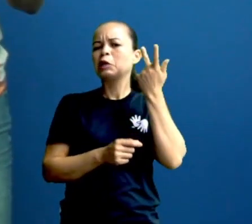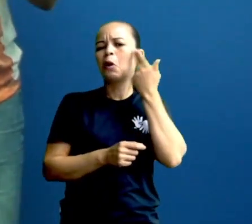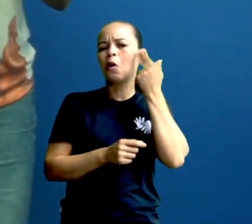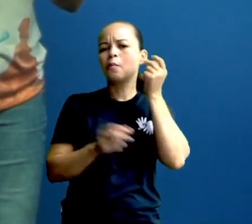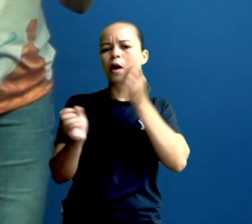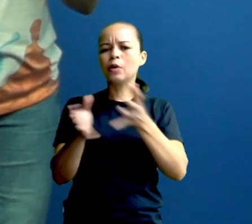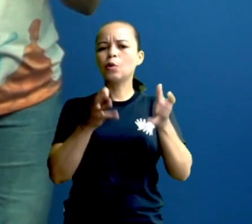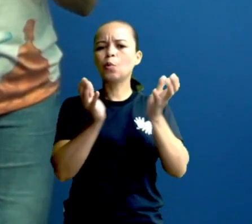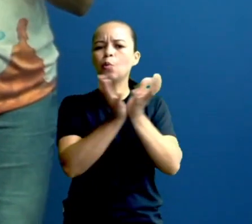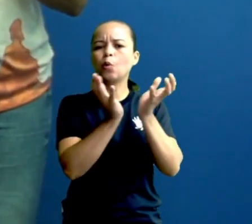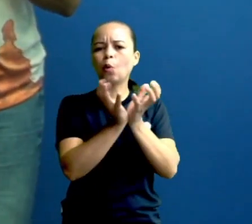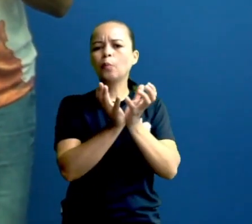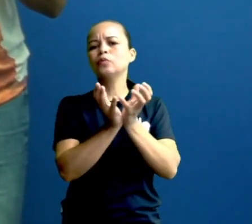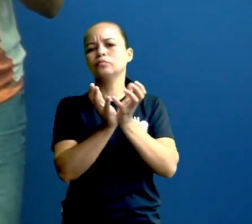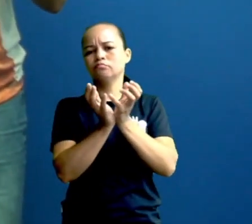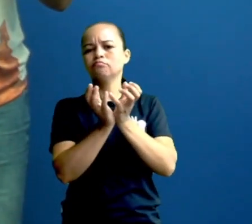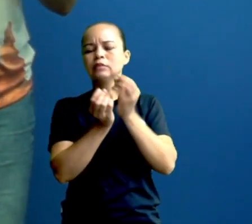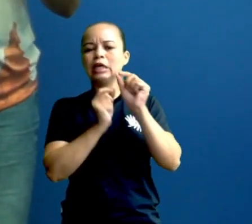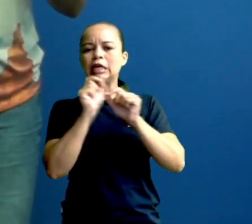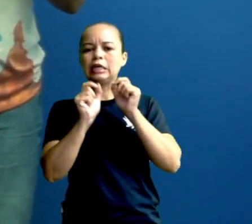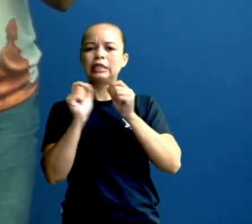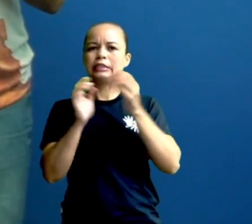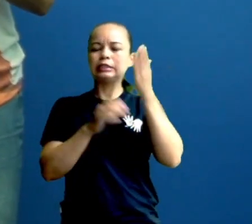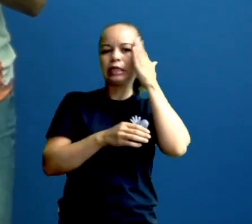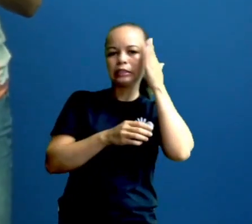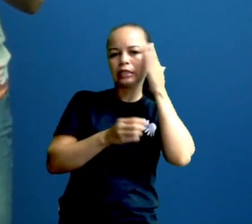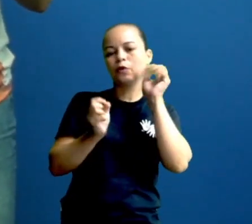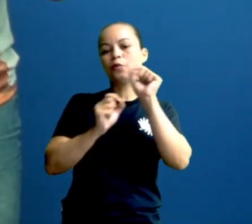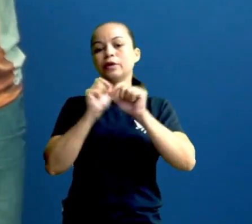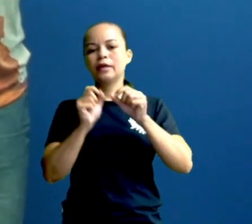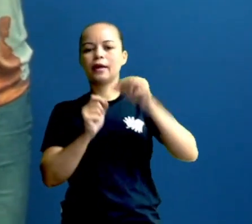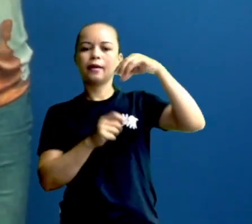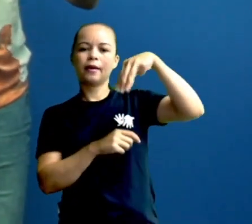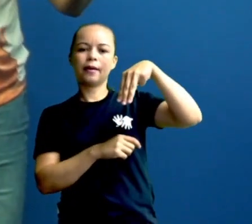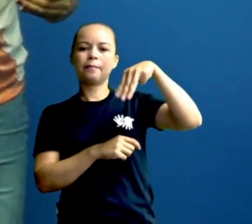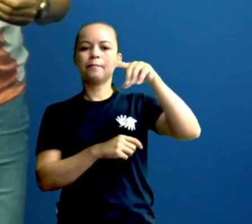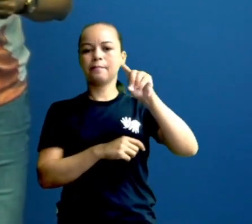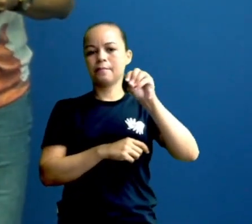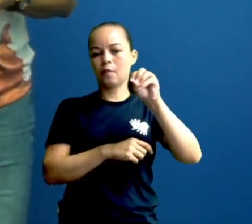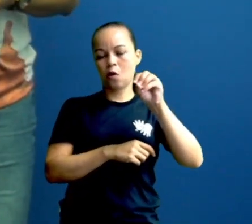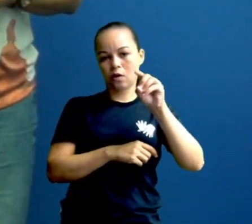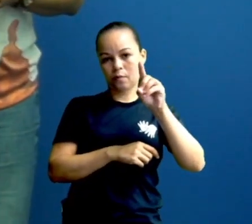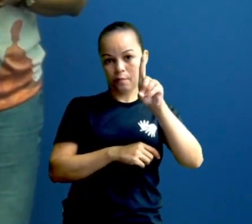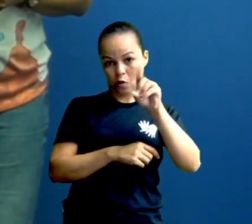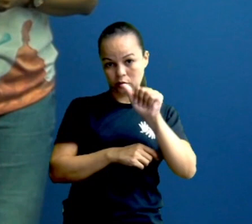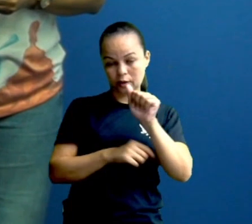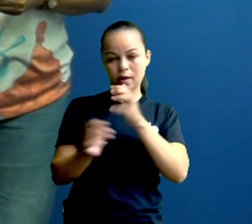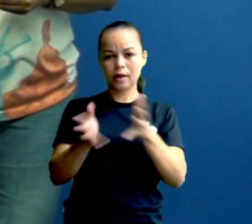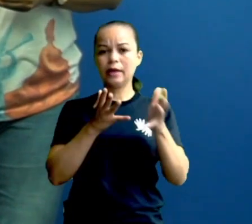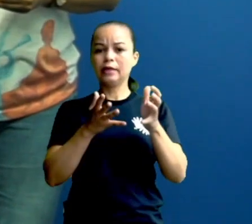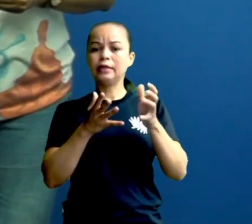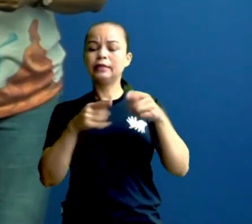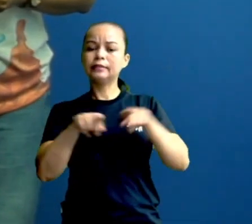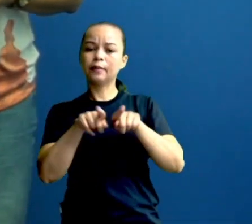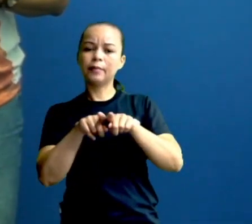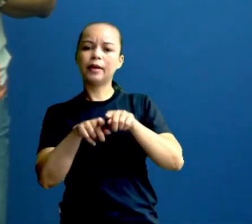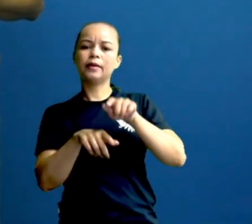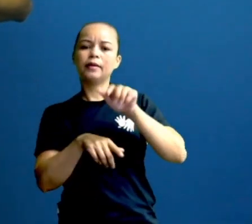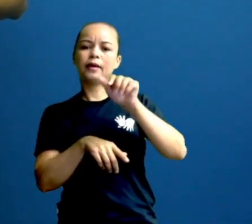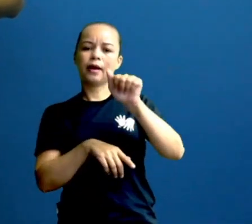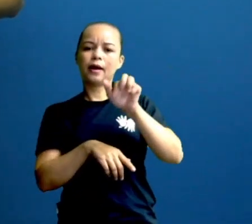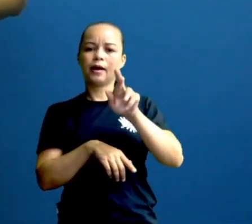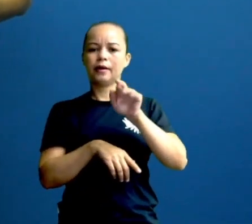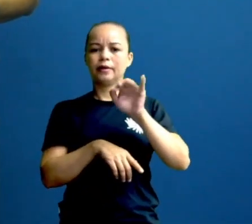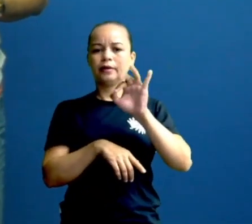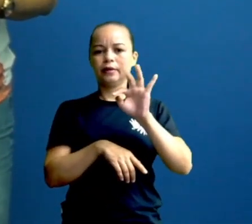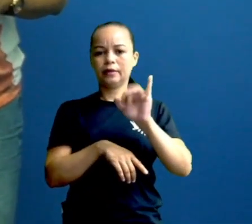dados, compreender intuitivamente a ideia de moda e média aritmética de um conjunto de dados e usar a média para